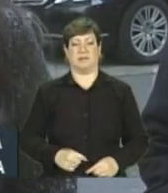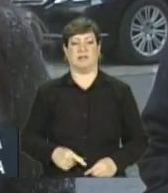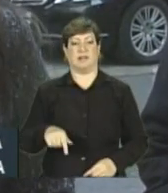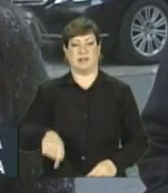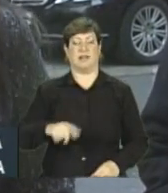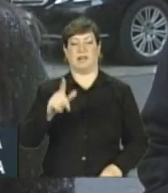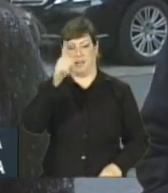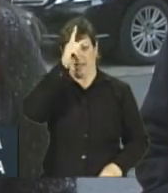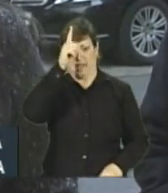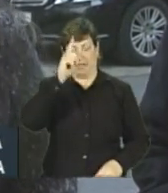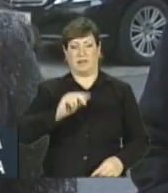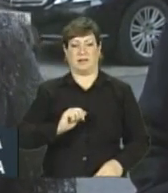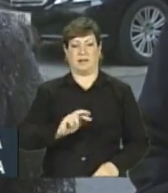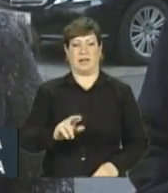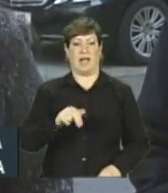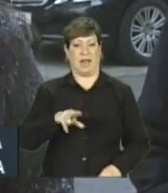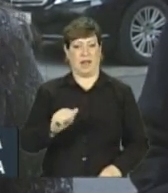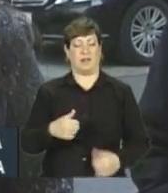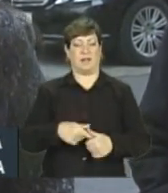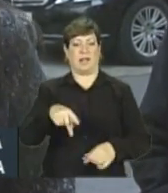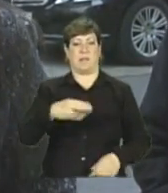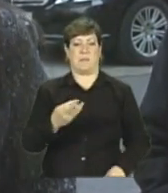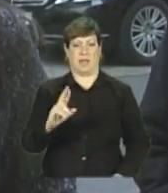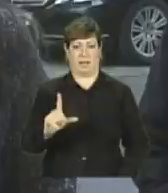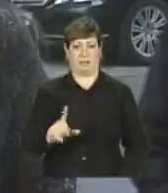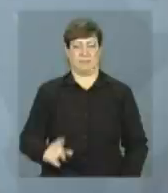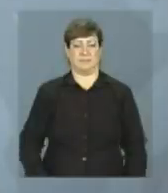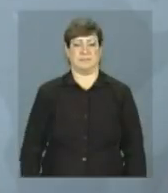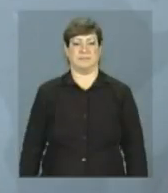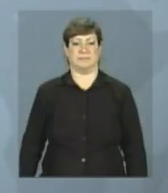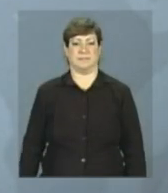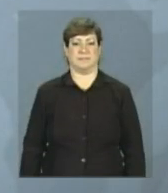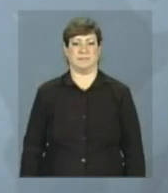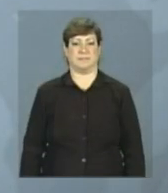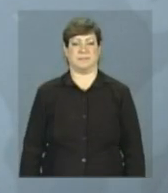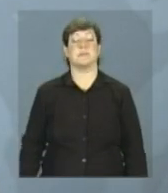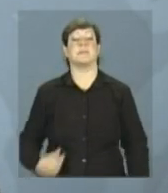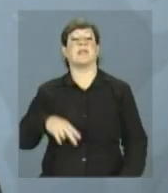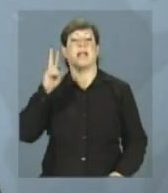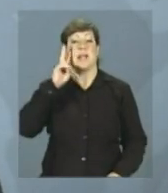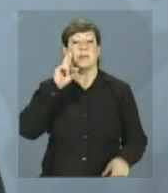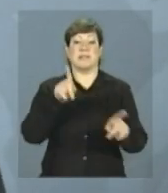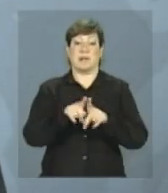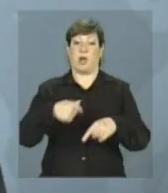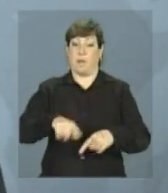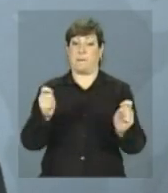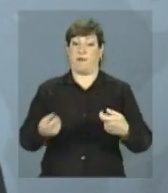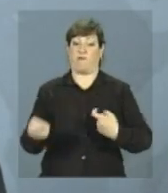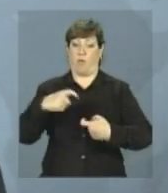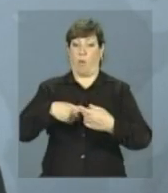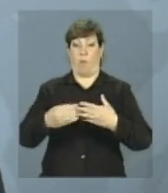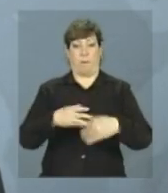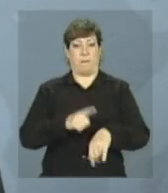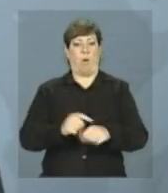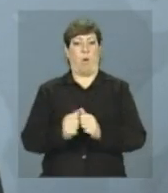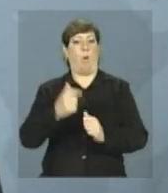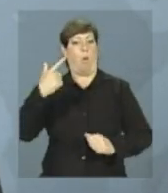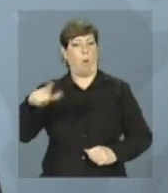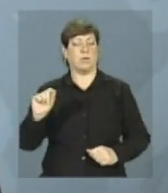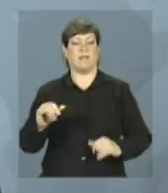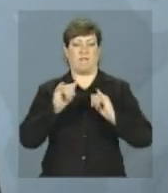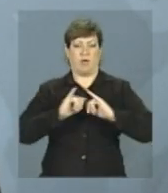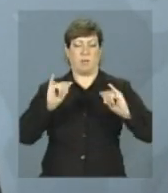De Hanover, na Alemanha, Ana Gabriela Salles, para a NBR. Lembrando então que podemos voltar a qualquer momento com